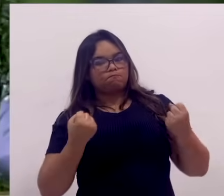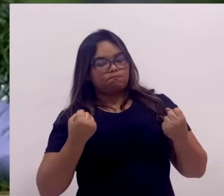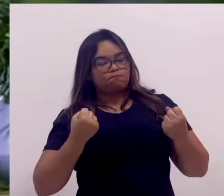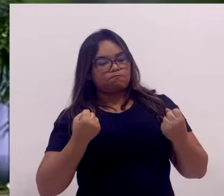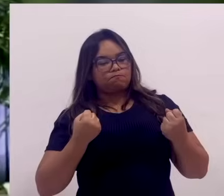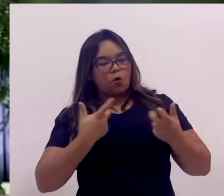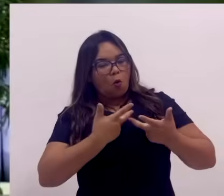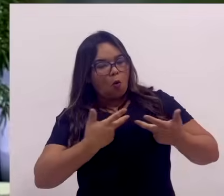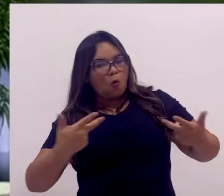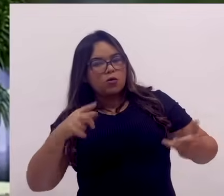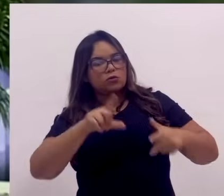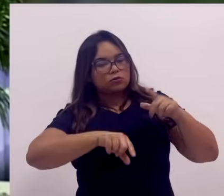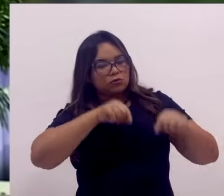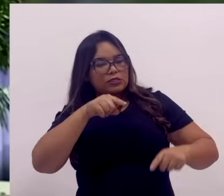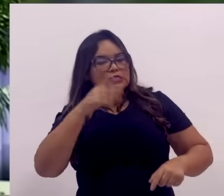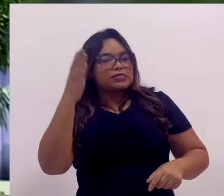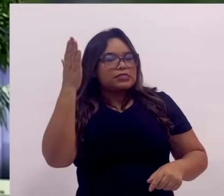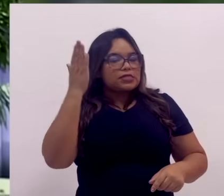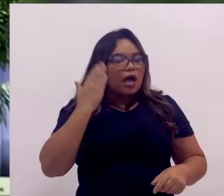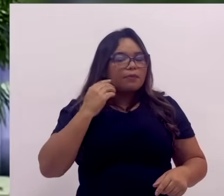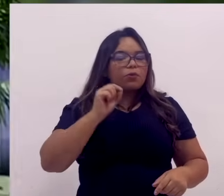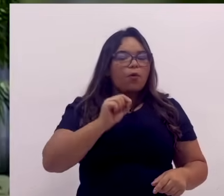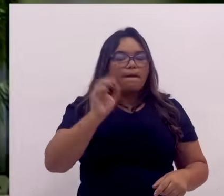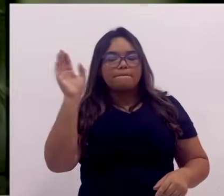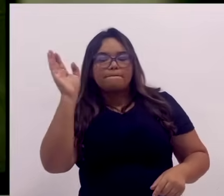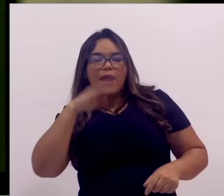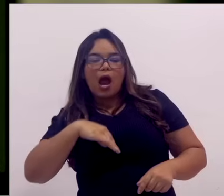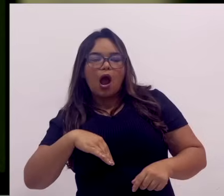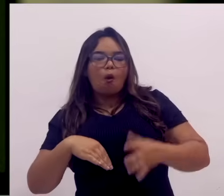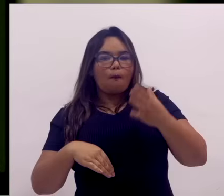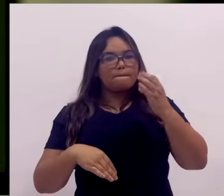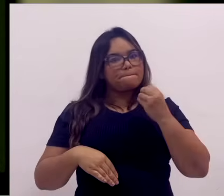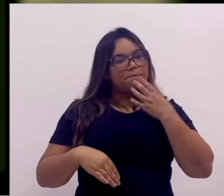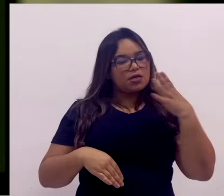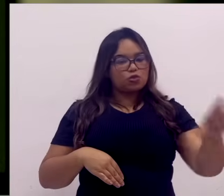está fazendo, porque você sabe distinguir entre o bem e o mal.